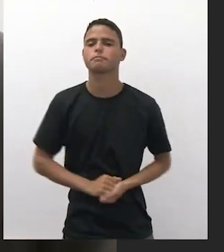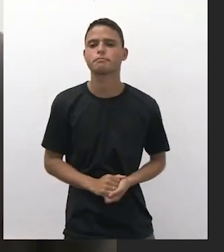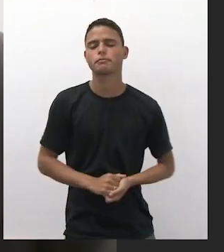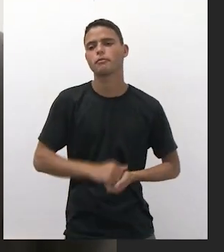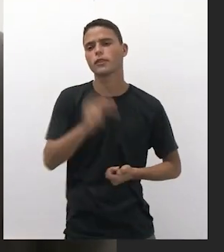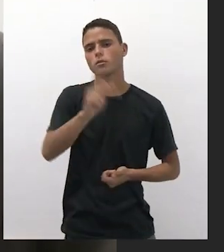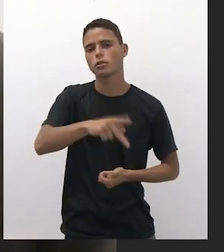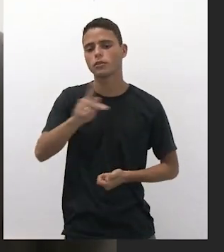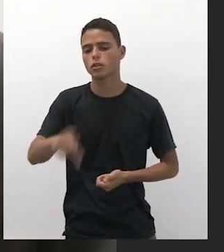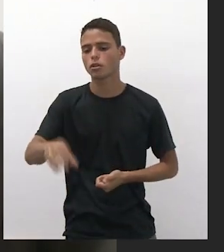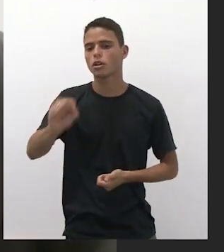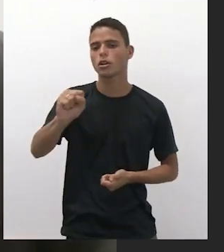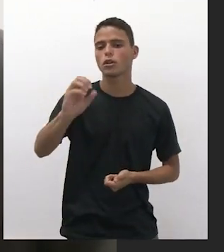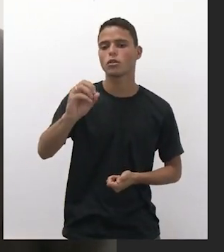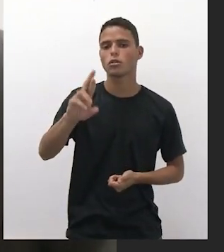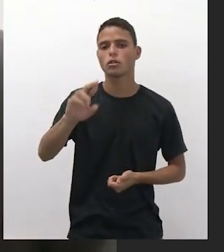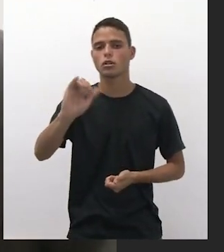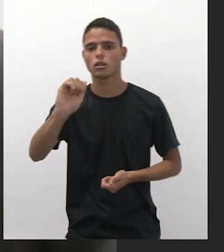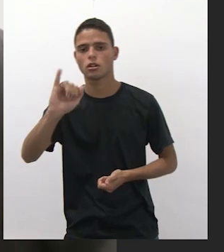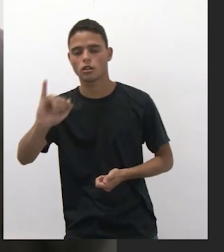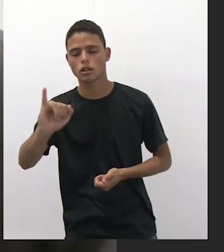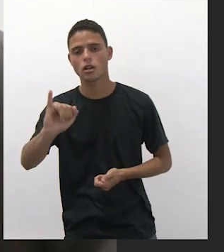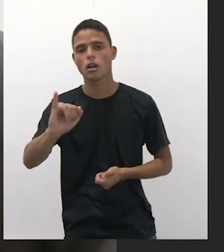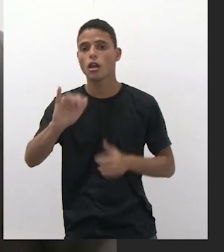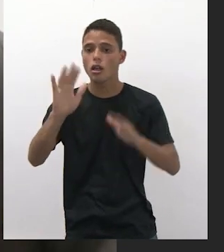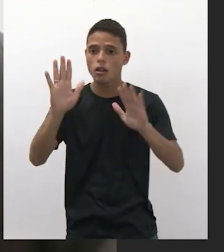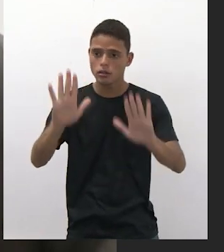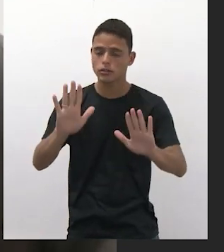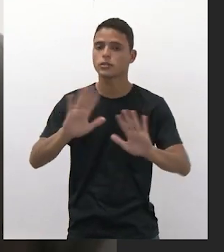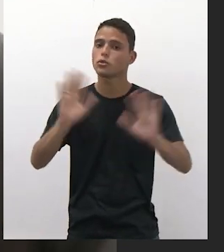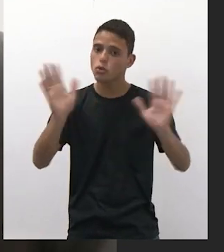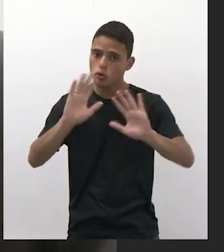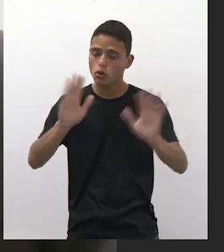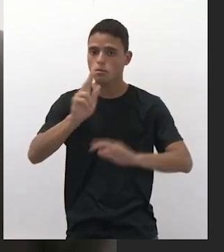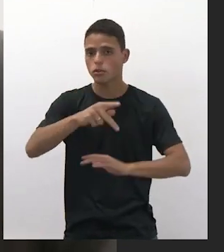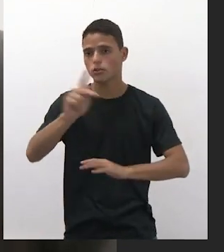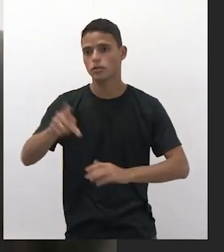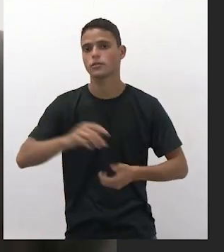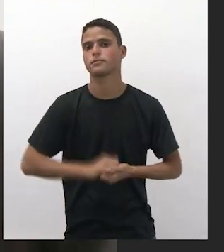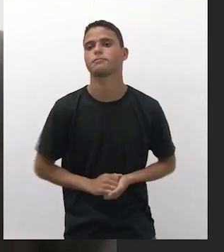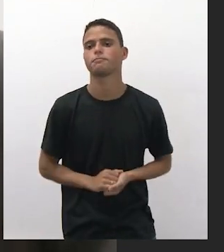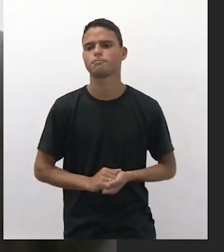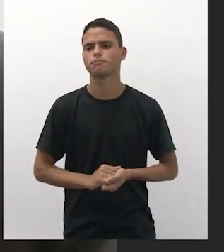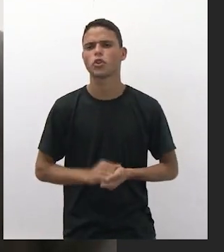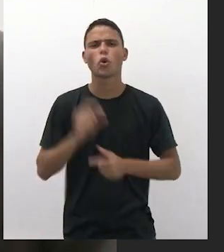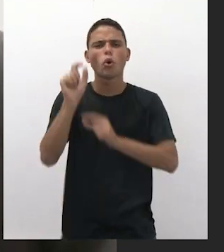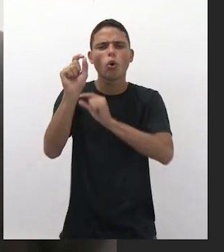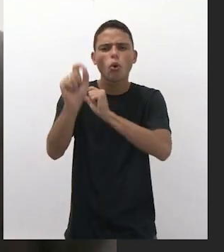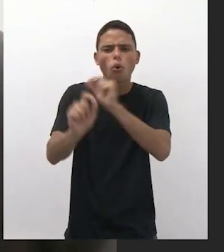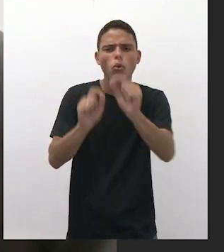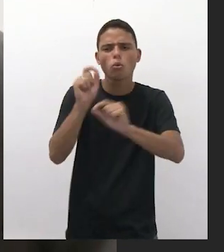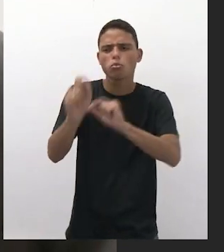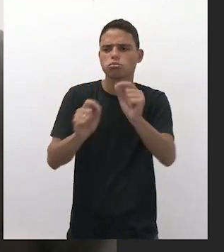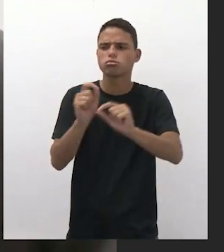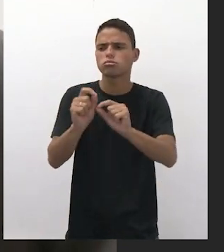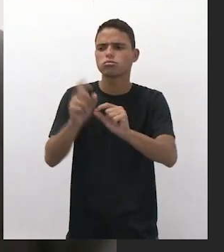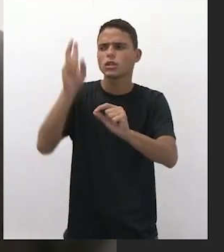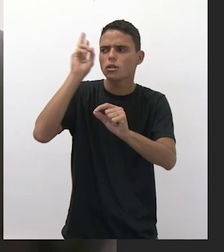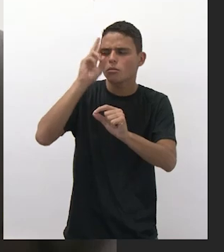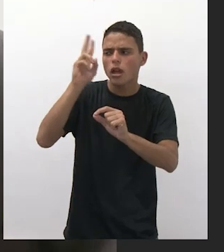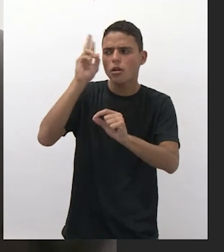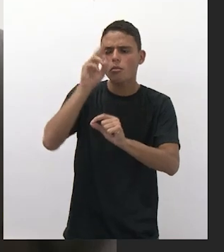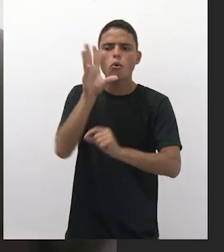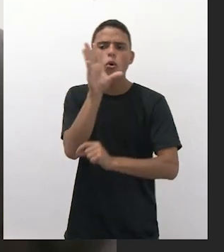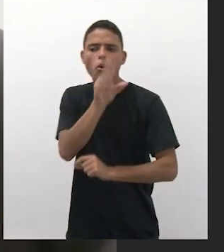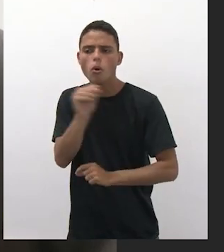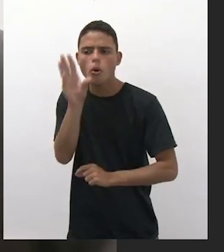Professora Soraya Deol. Oi, professor, esse aqui é para o Diógenes. O que é este memorial oral? O que